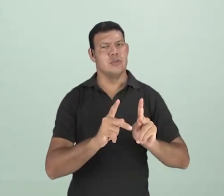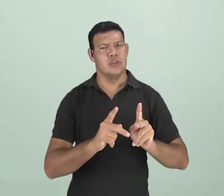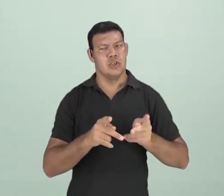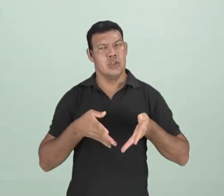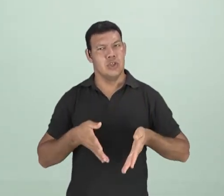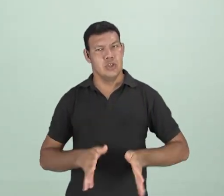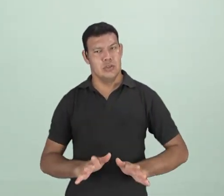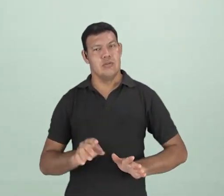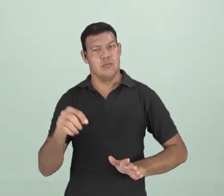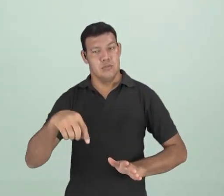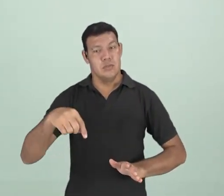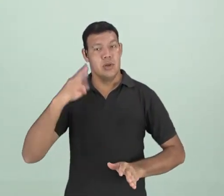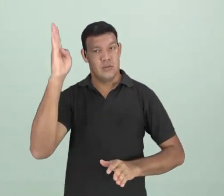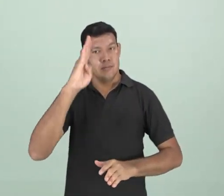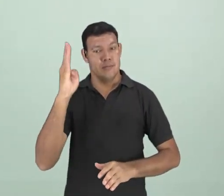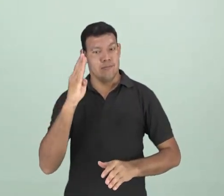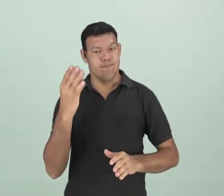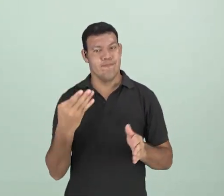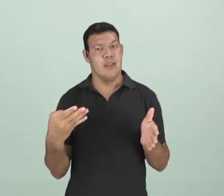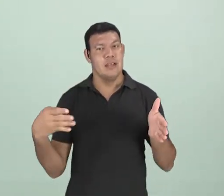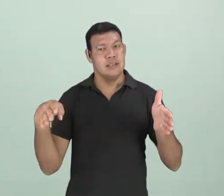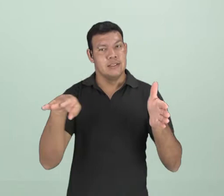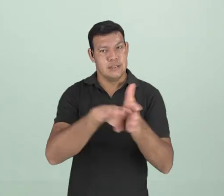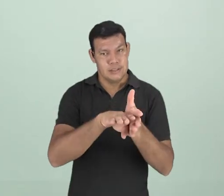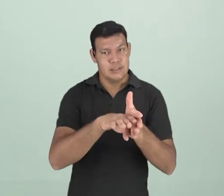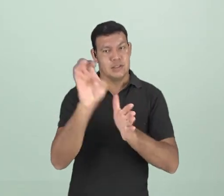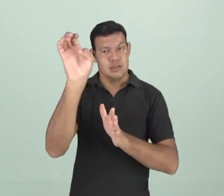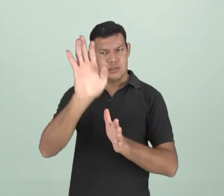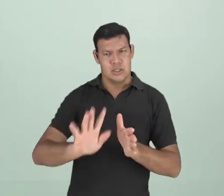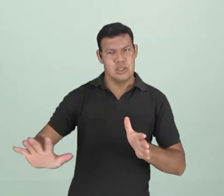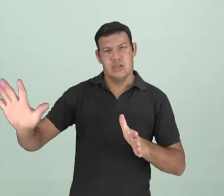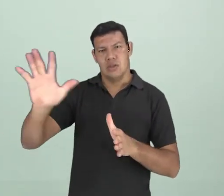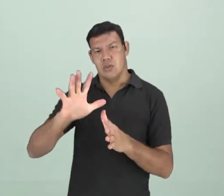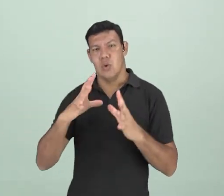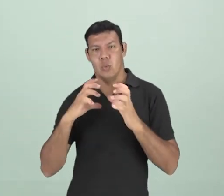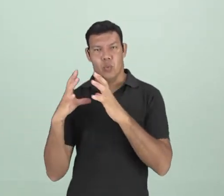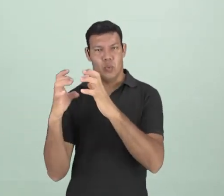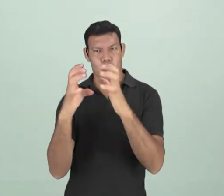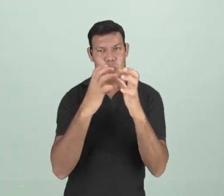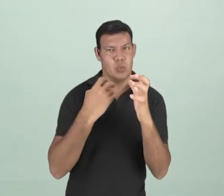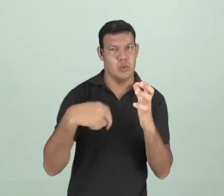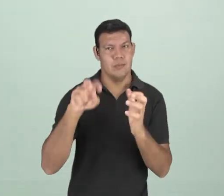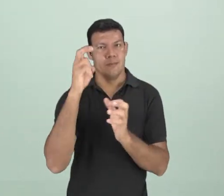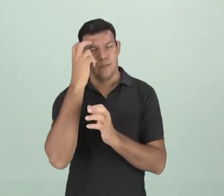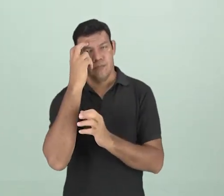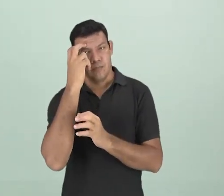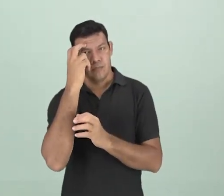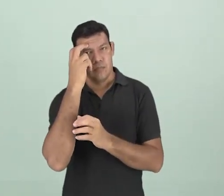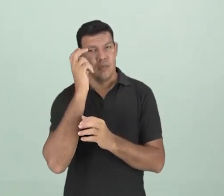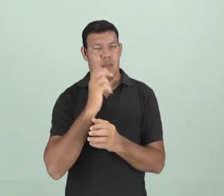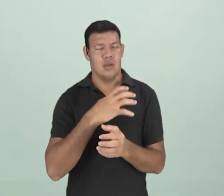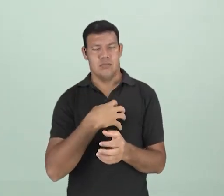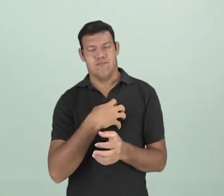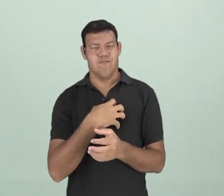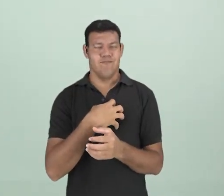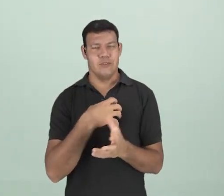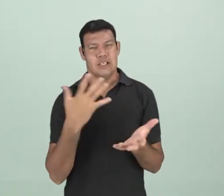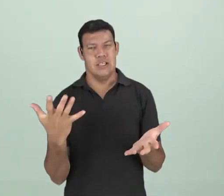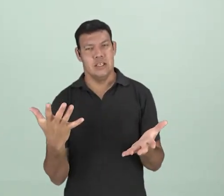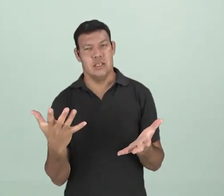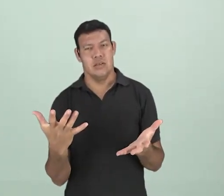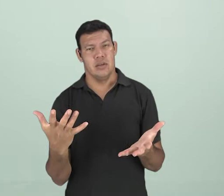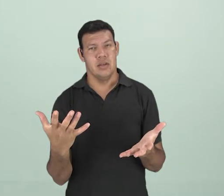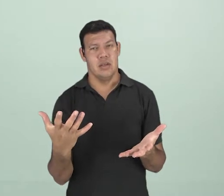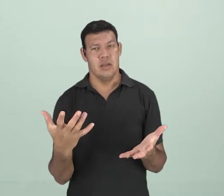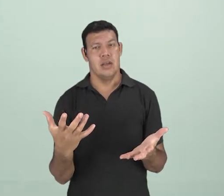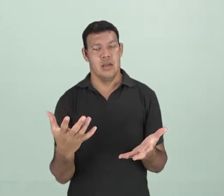região com a chegada dos europeus, esse choque cultural de diversas formas acaba que faz com